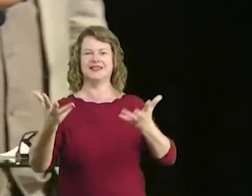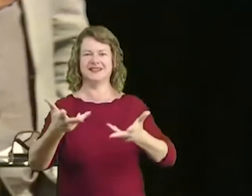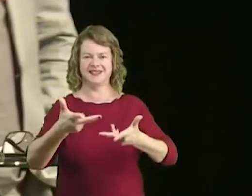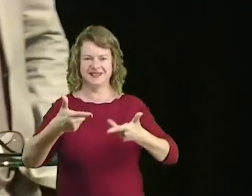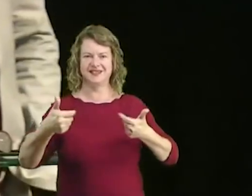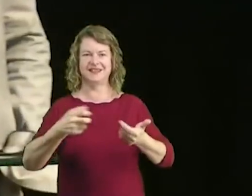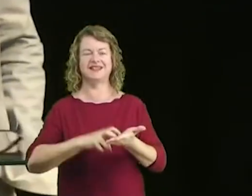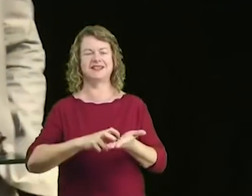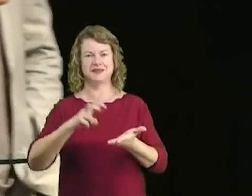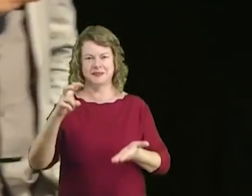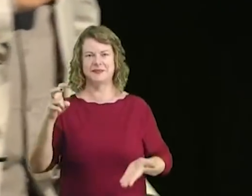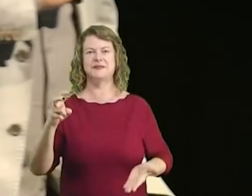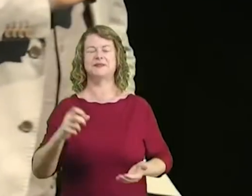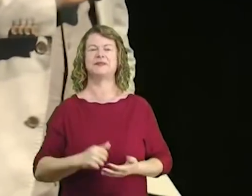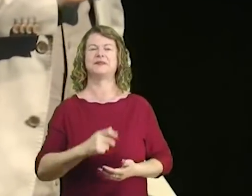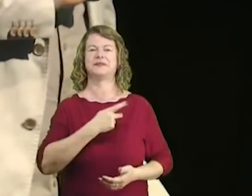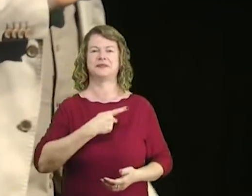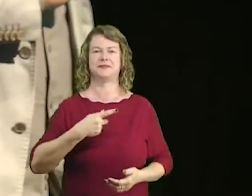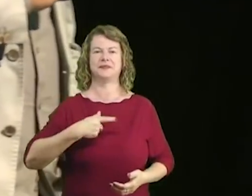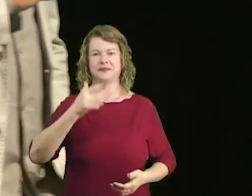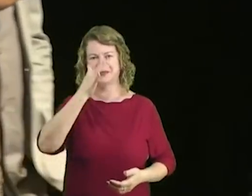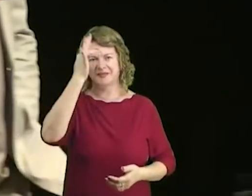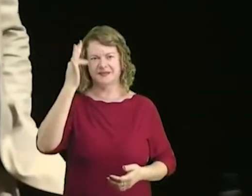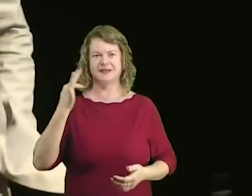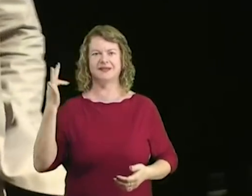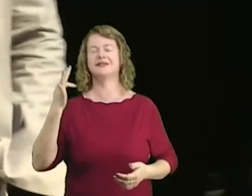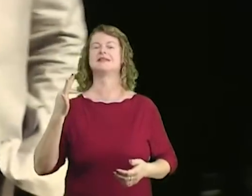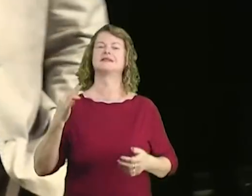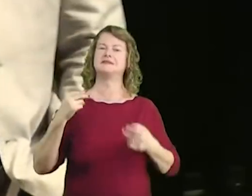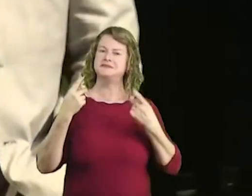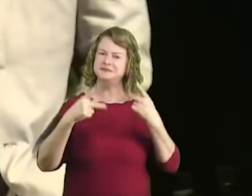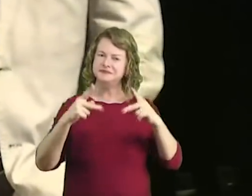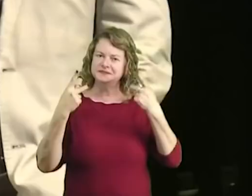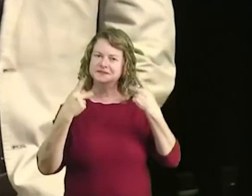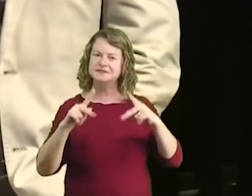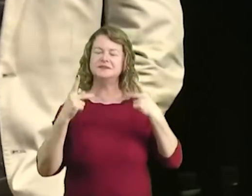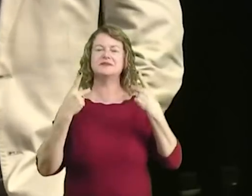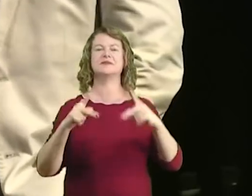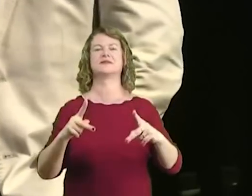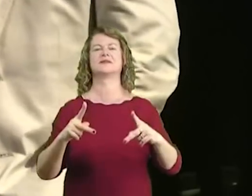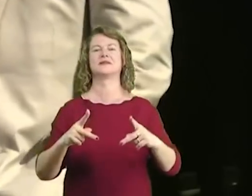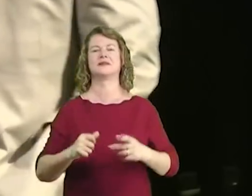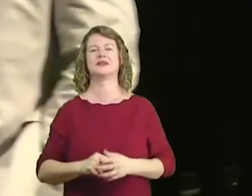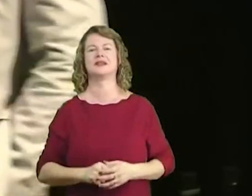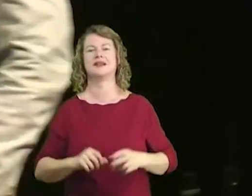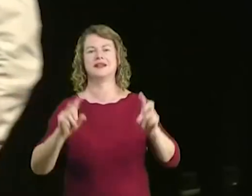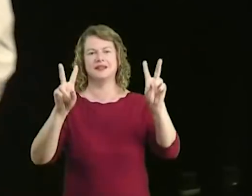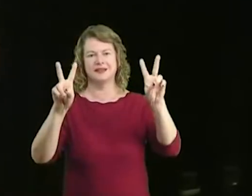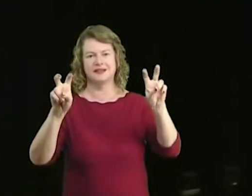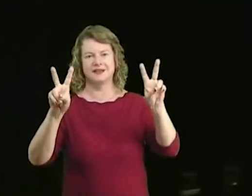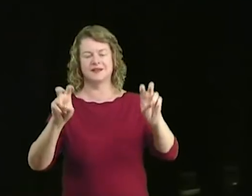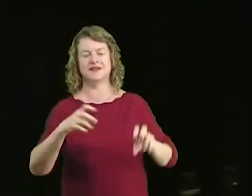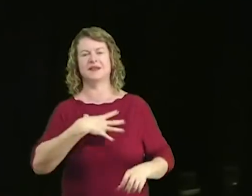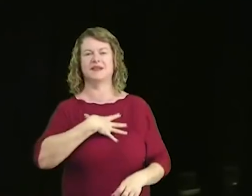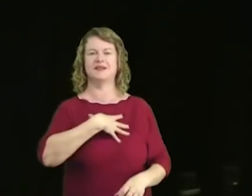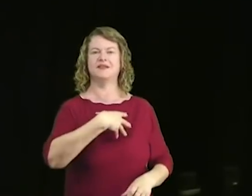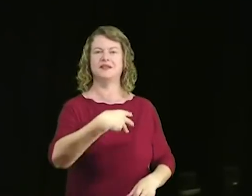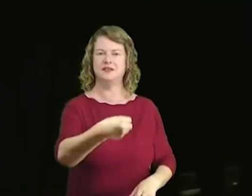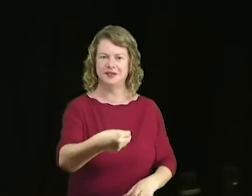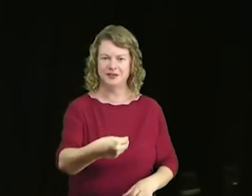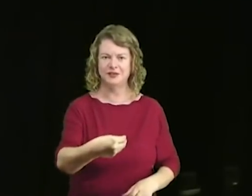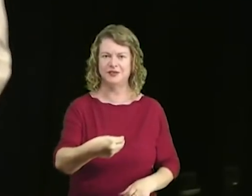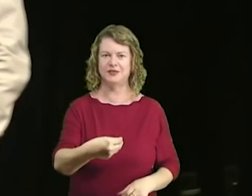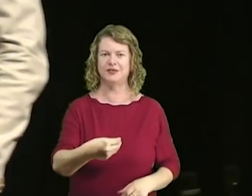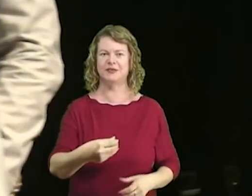maravilhosa pela manhã. A pastora Fabíola ministrou a respeito de filhos que são gerados para a vida